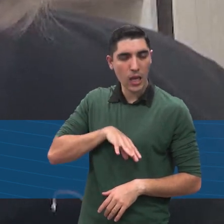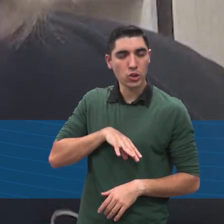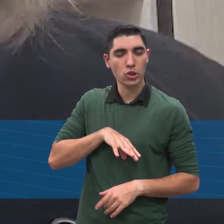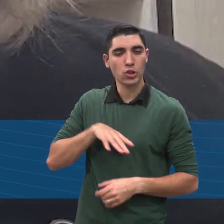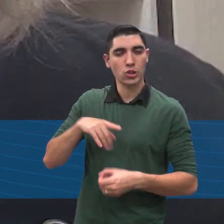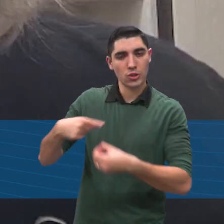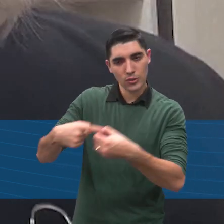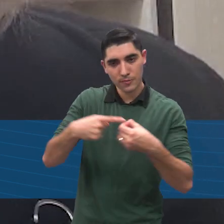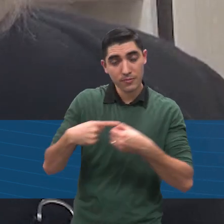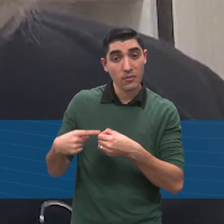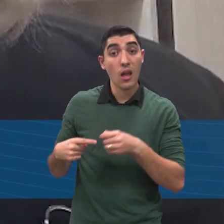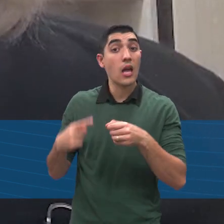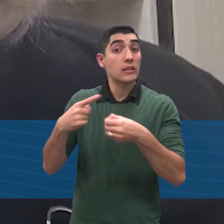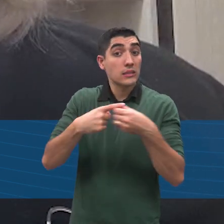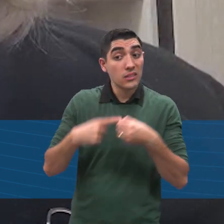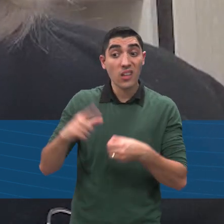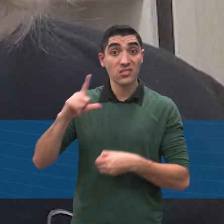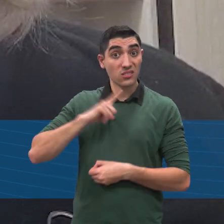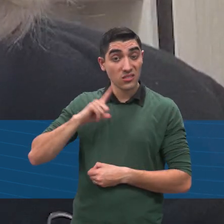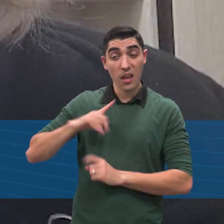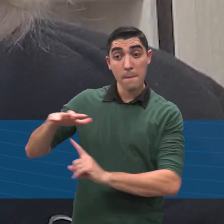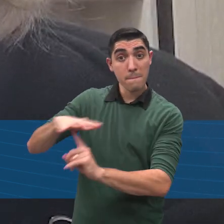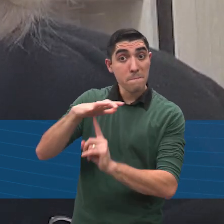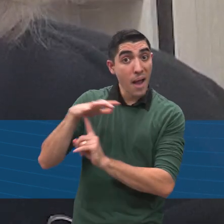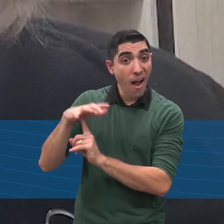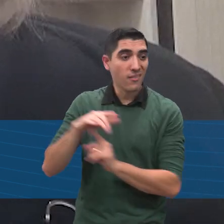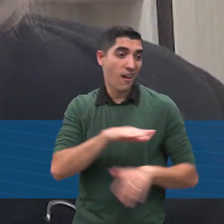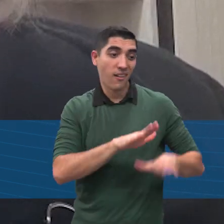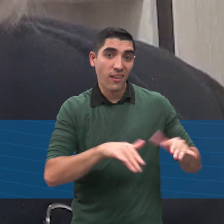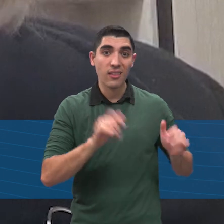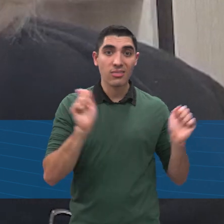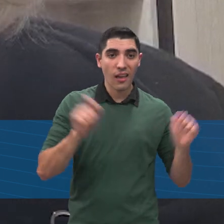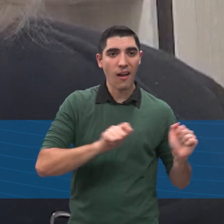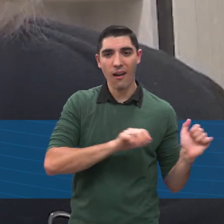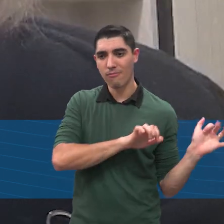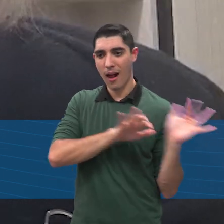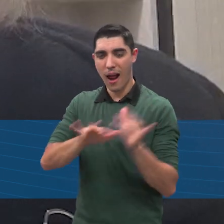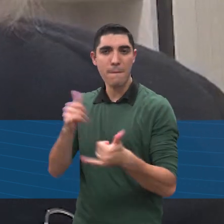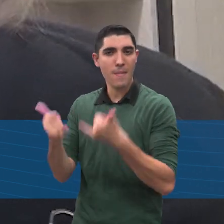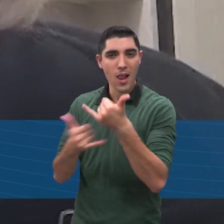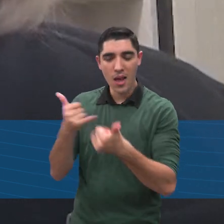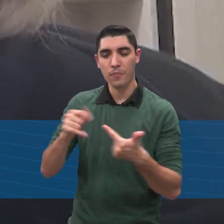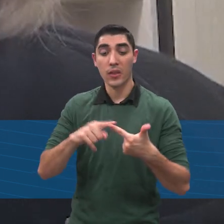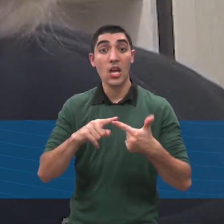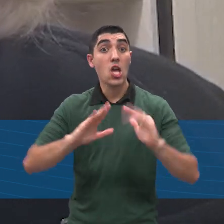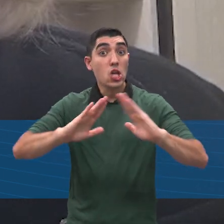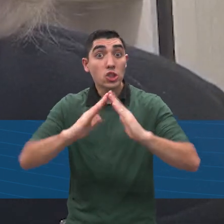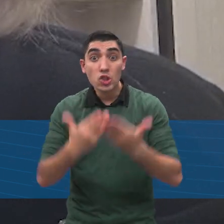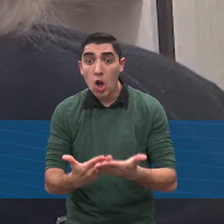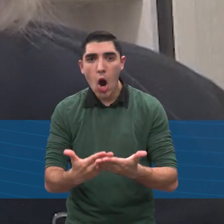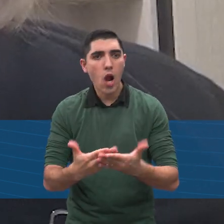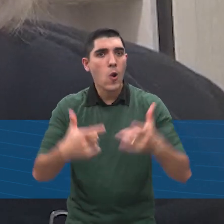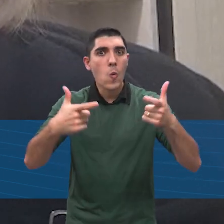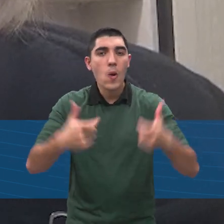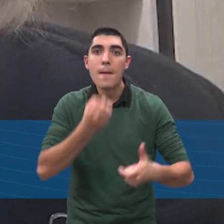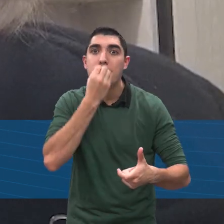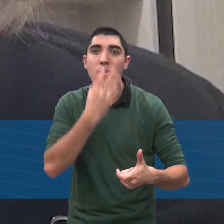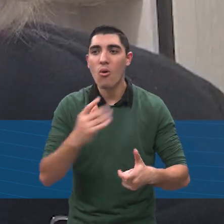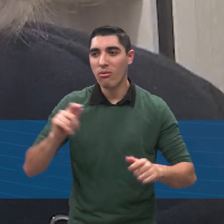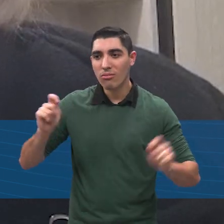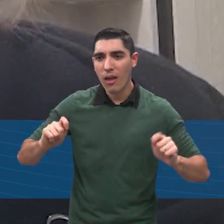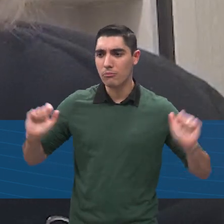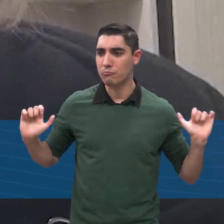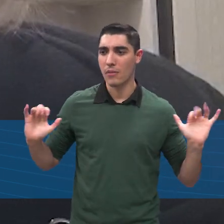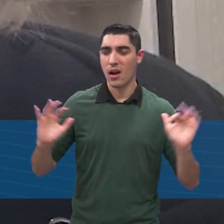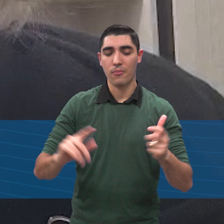com parques que possam ser acessados pelas crianças, escolas muito bem localizadas, com